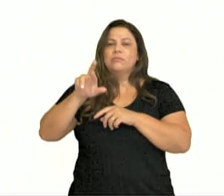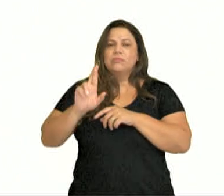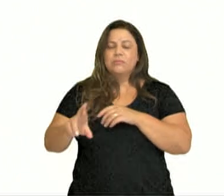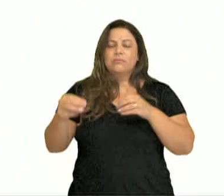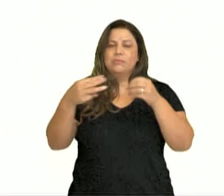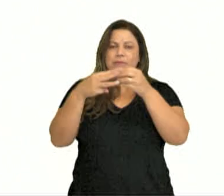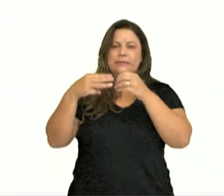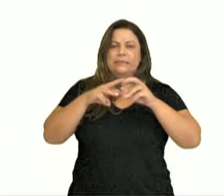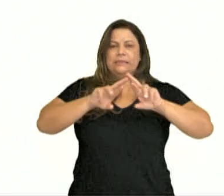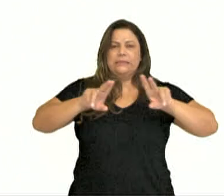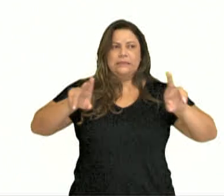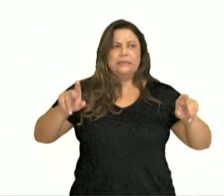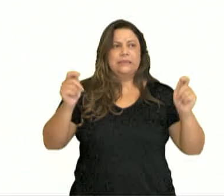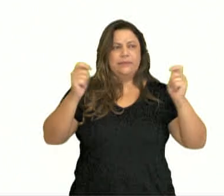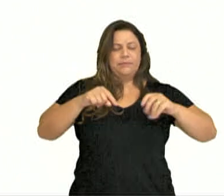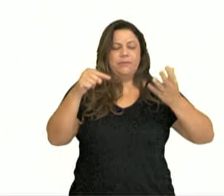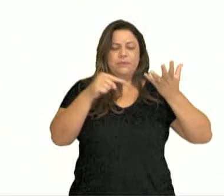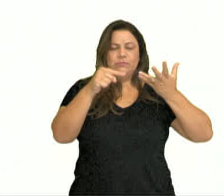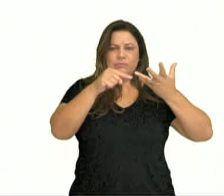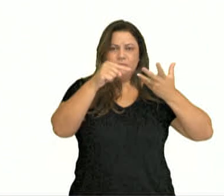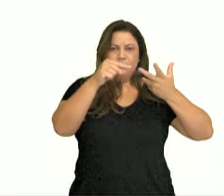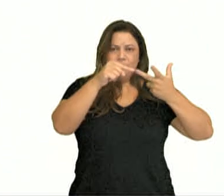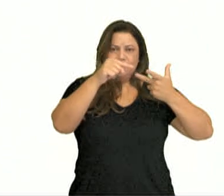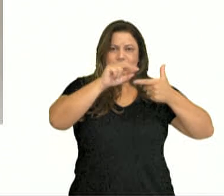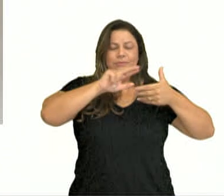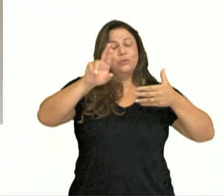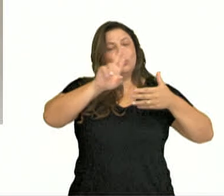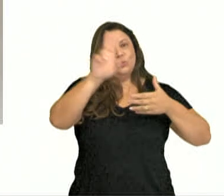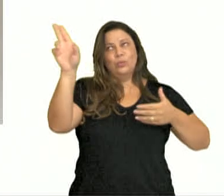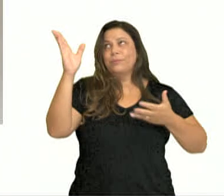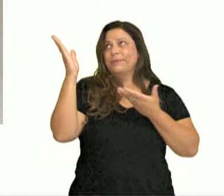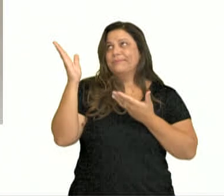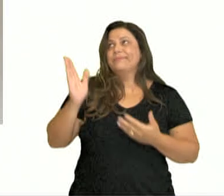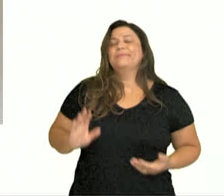diatomáceas, dinoflagelados e as euglenas.